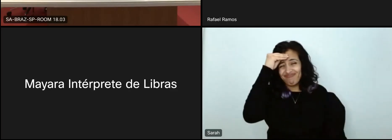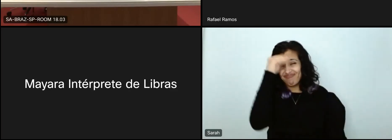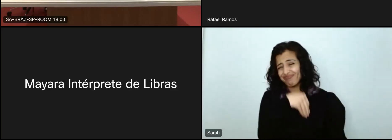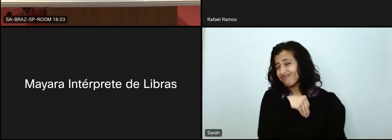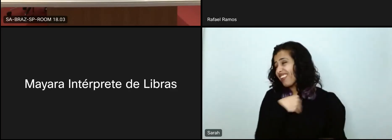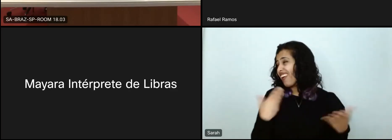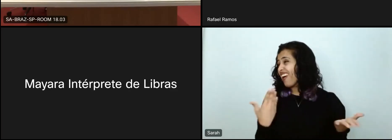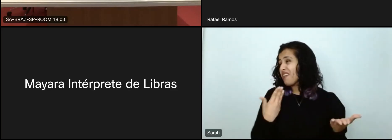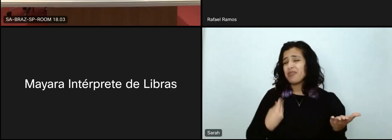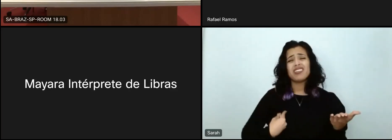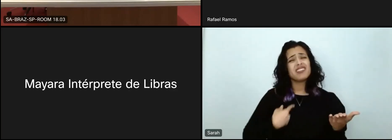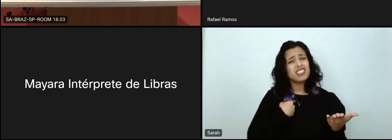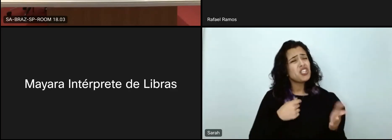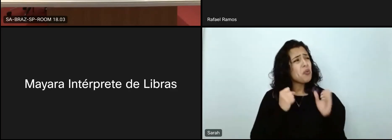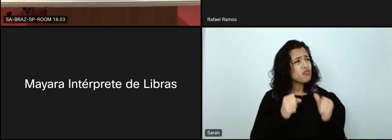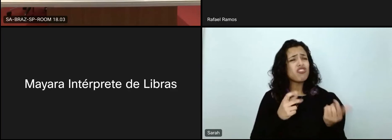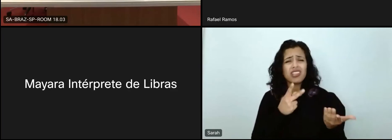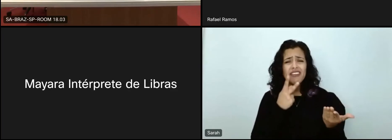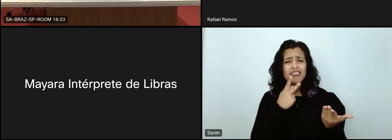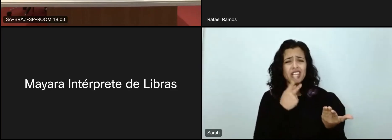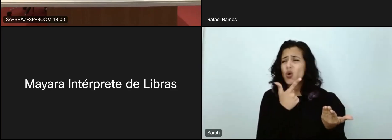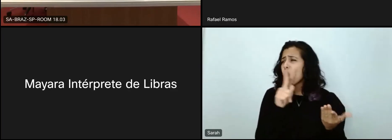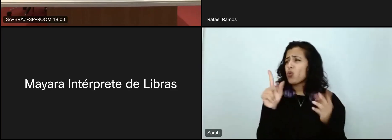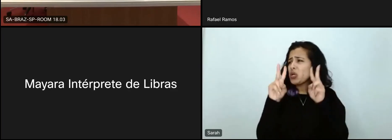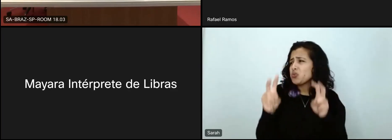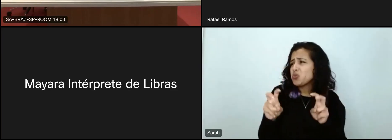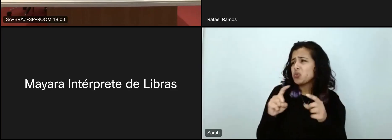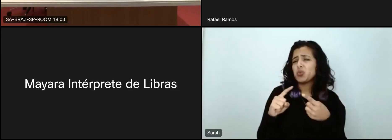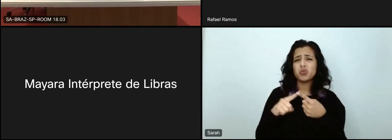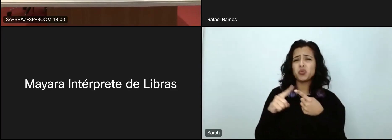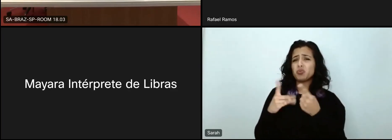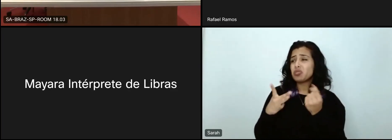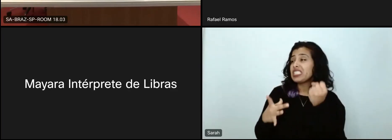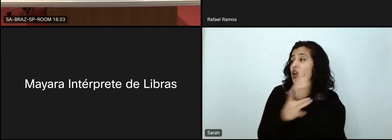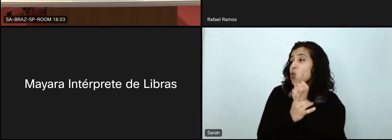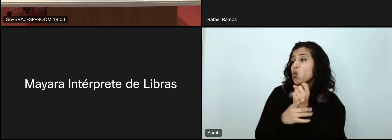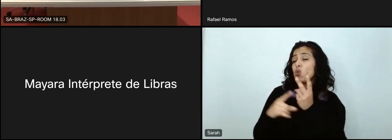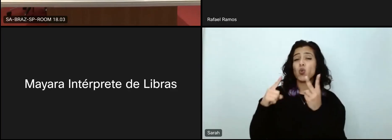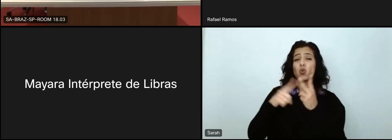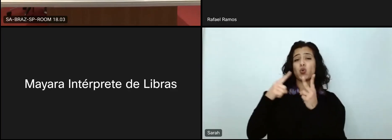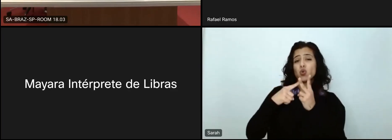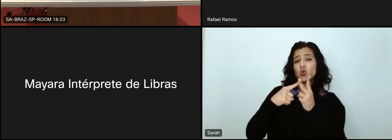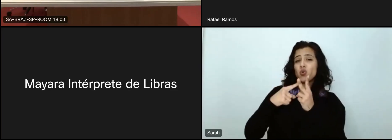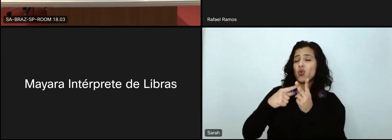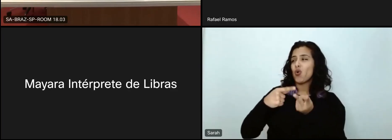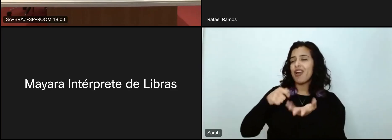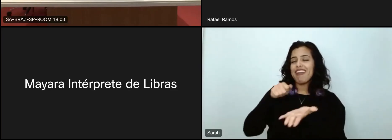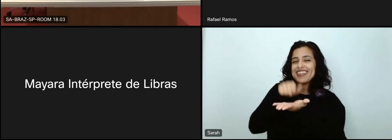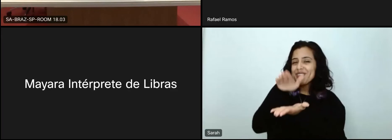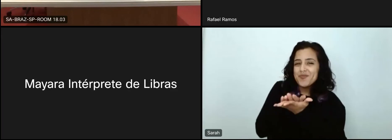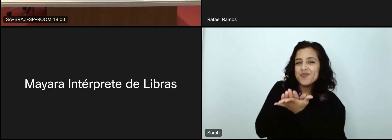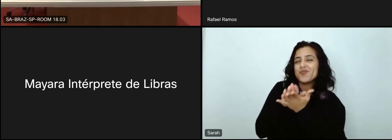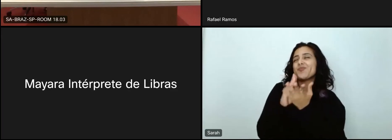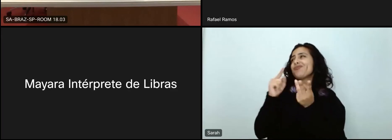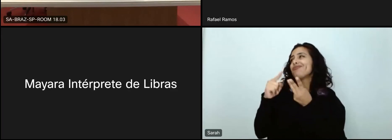isso. A gente podia estar falando de seguro aqui, de sinistros, que eu adoro falar, né? Mas não, a gente está falando de uma coisa que deveria